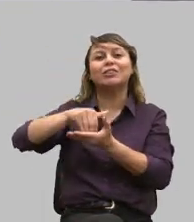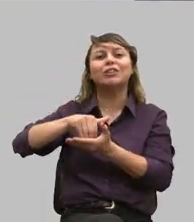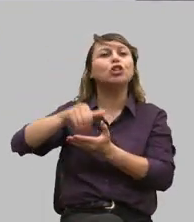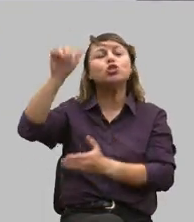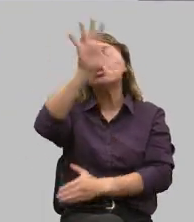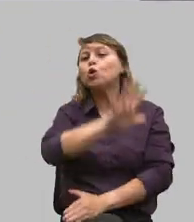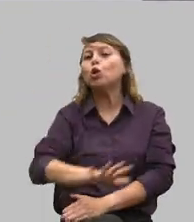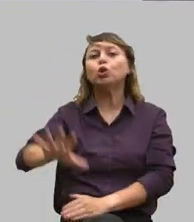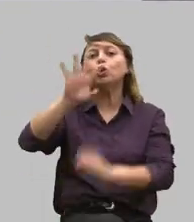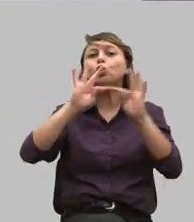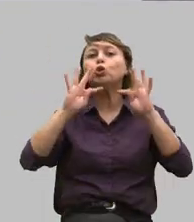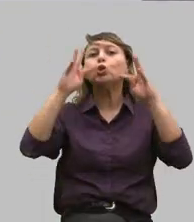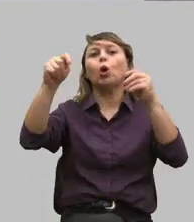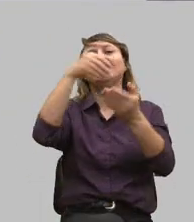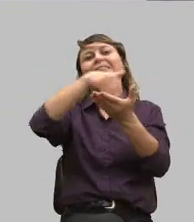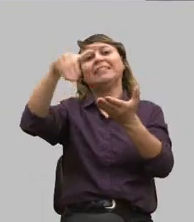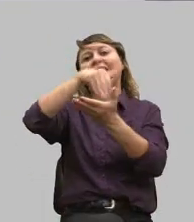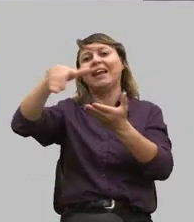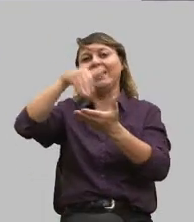os